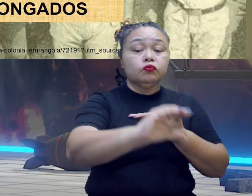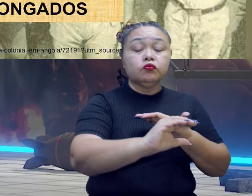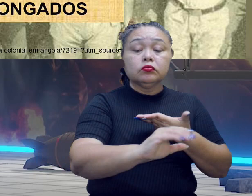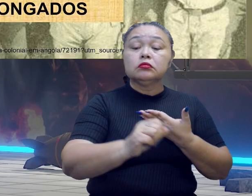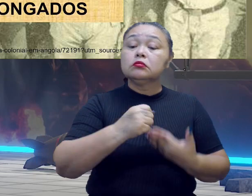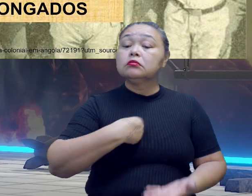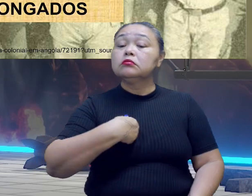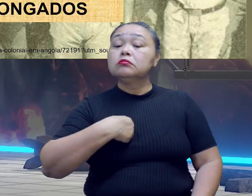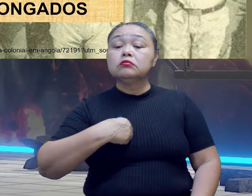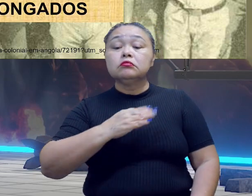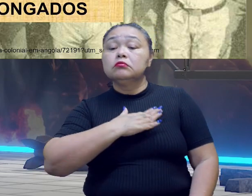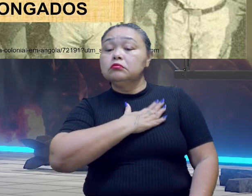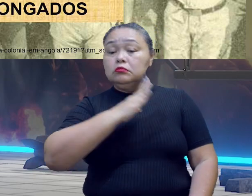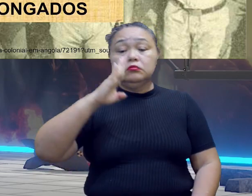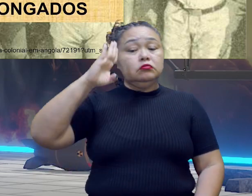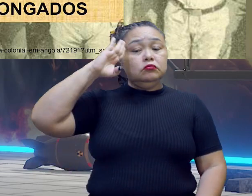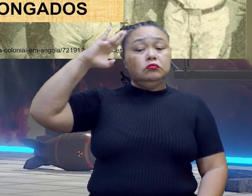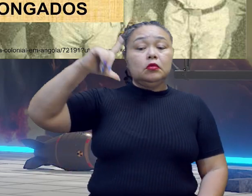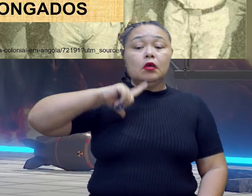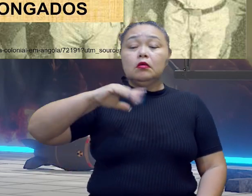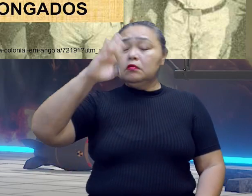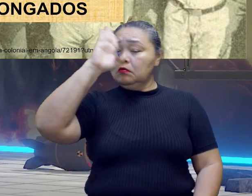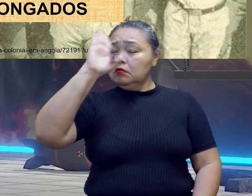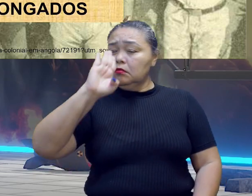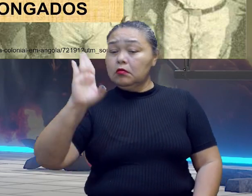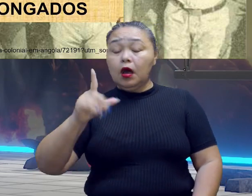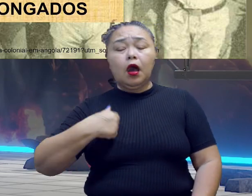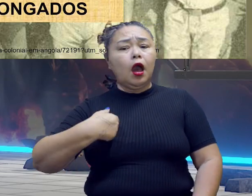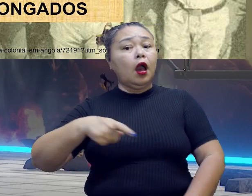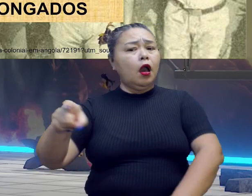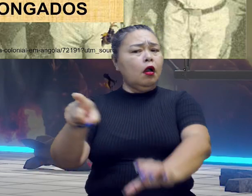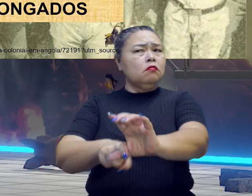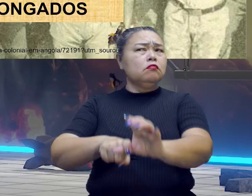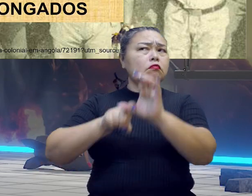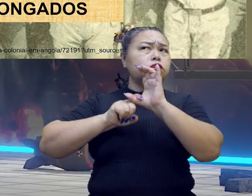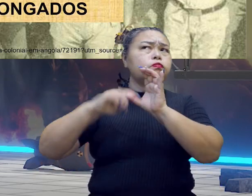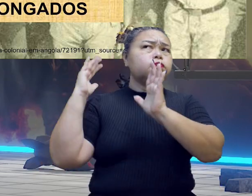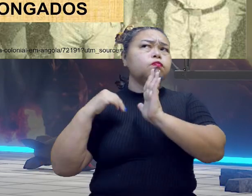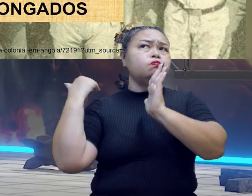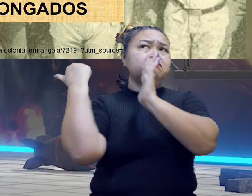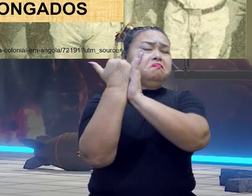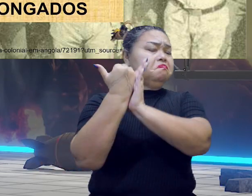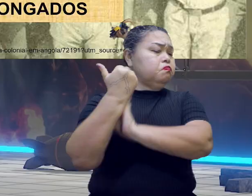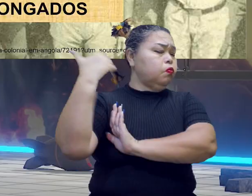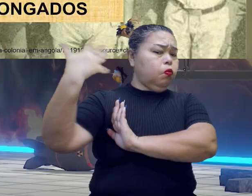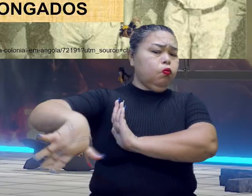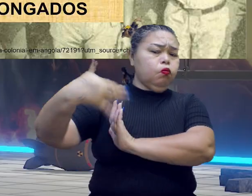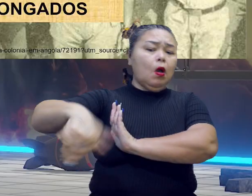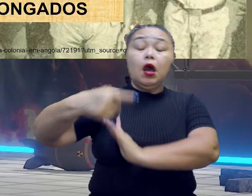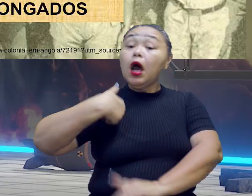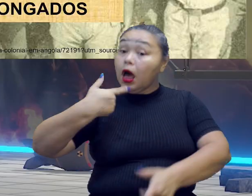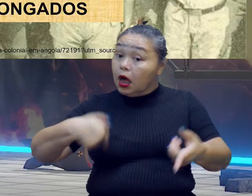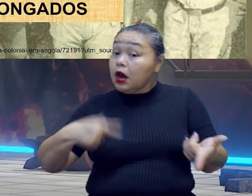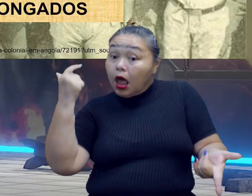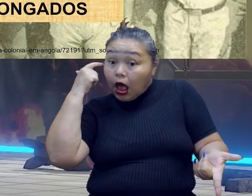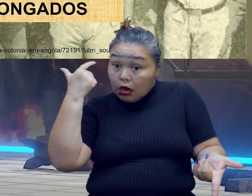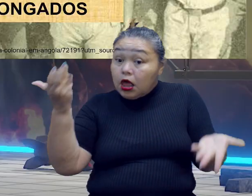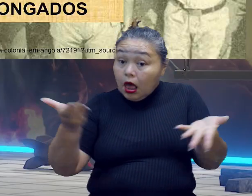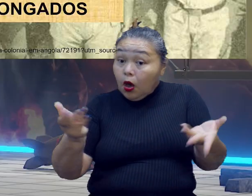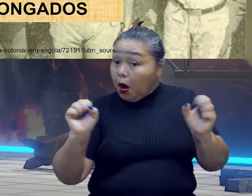a ditadura militar, e o Brasil ficou com a dívida externa enorme com os Estados Unidos, eles acham que agora eles